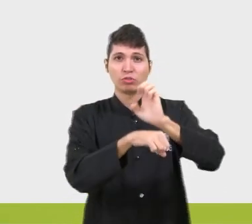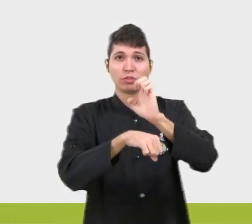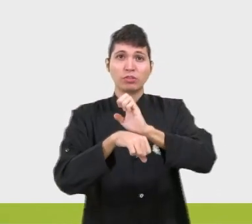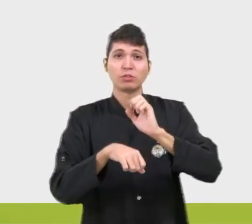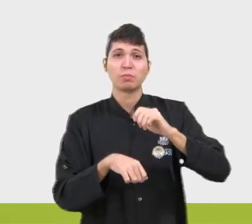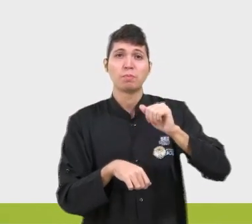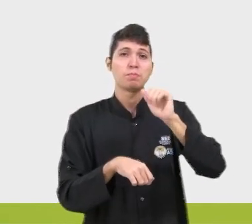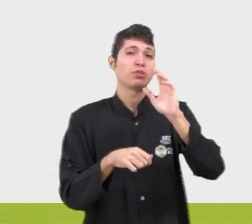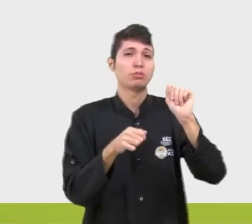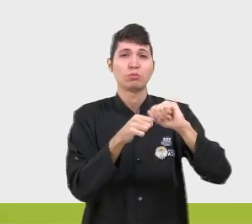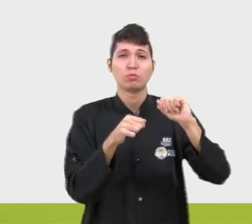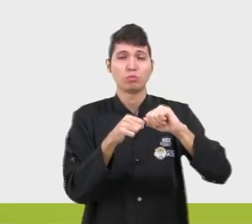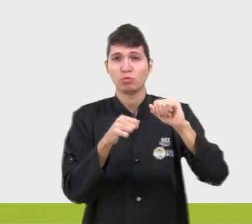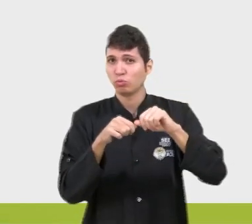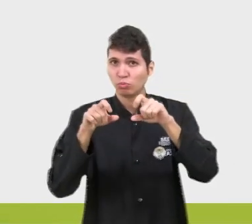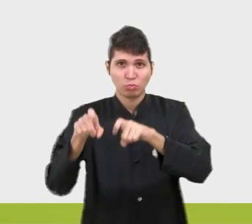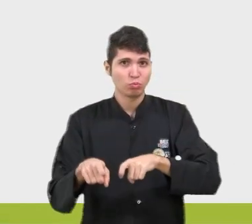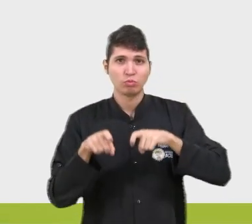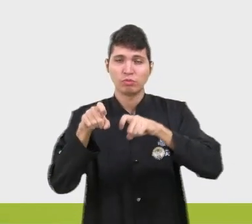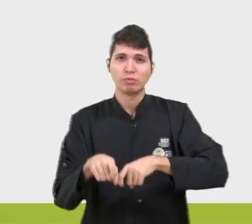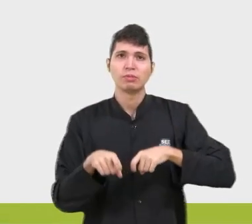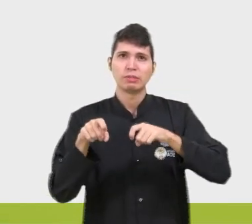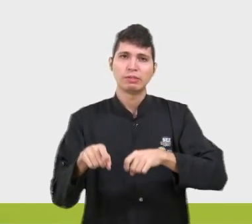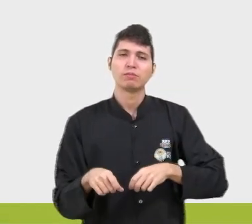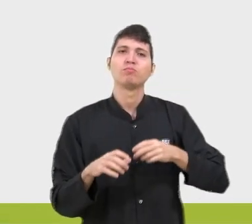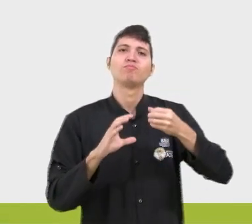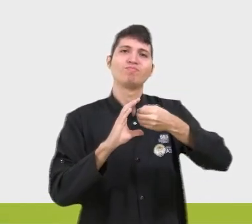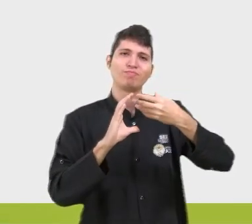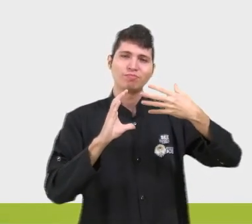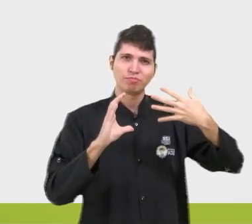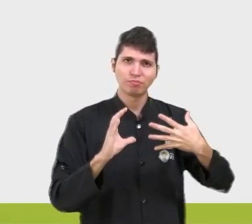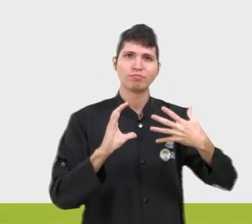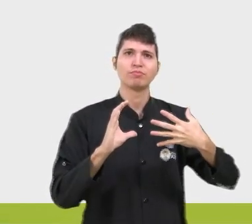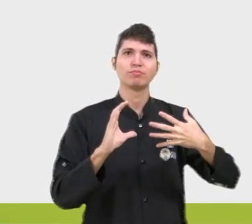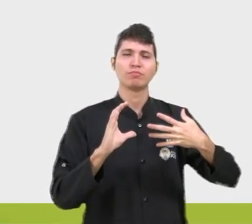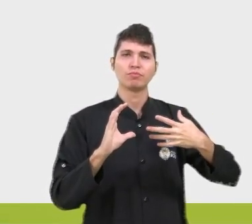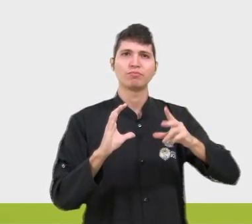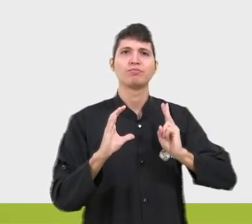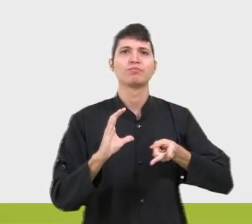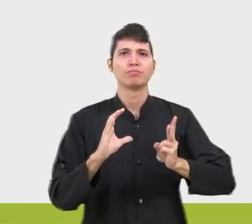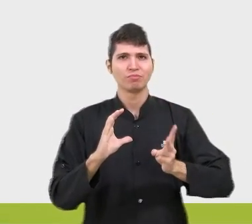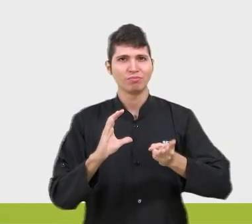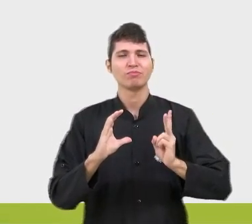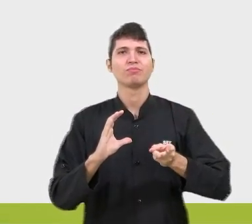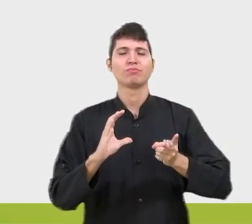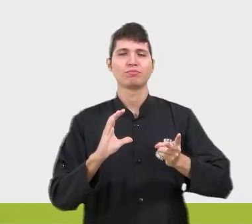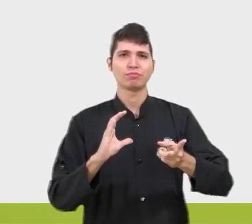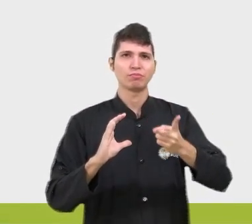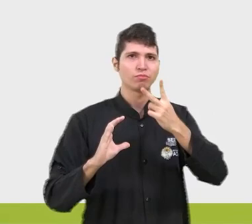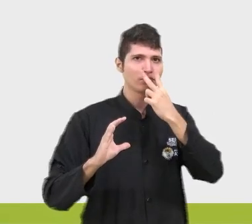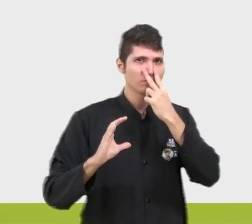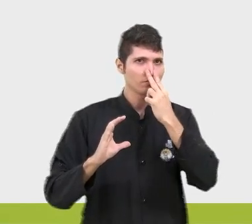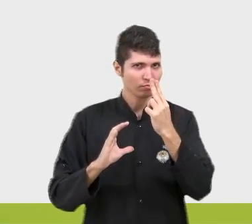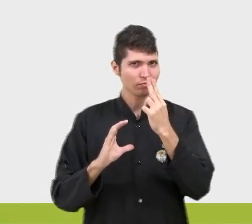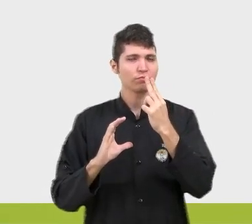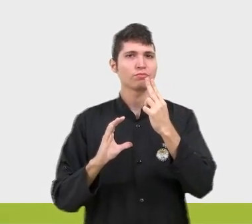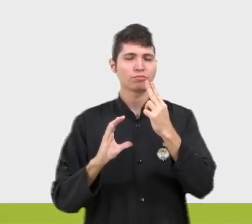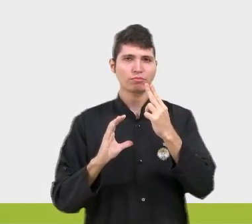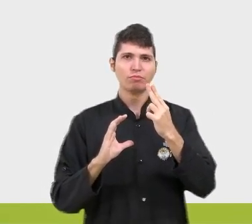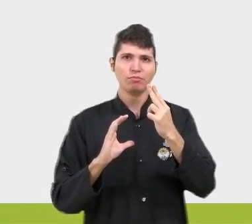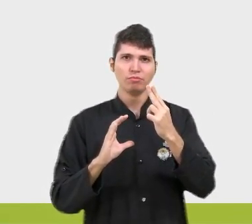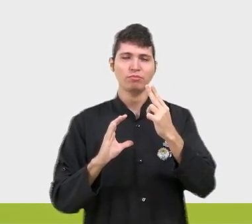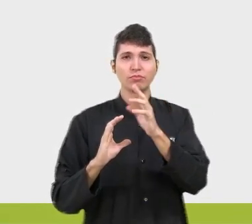questão da agricultura do Brasil. Então, sempre tem características aí semelhantes. E, logicamente,